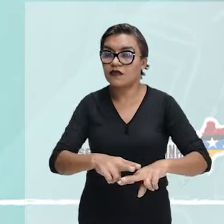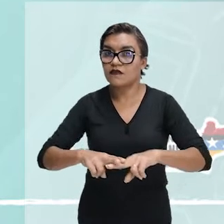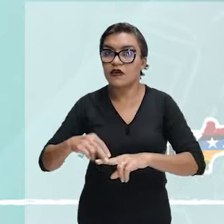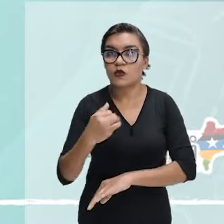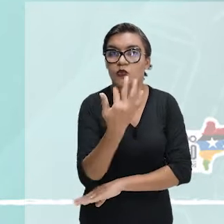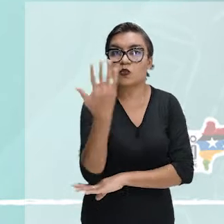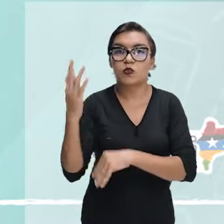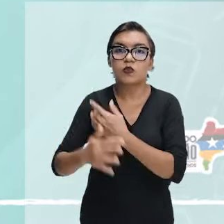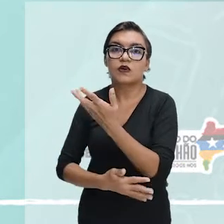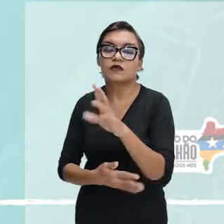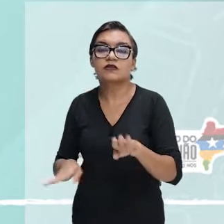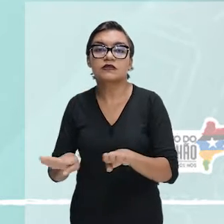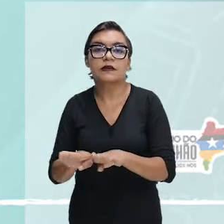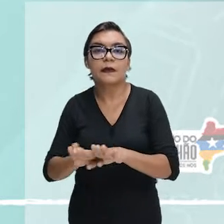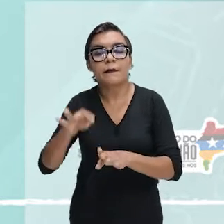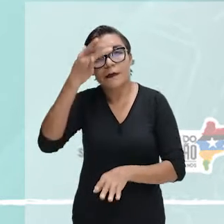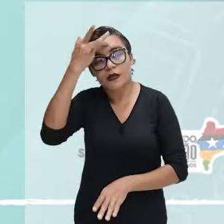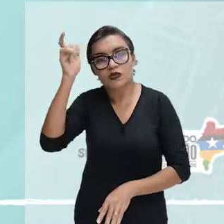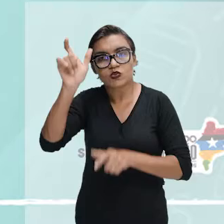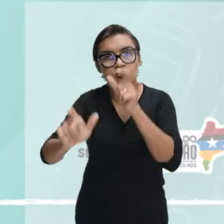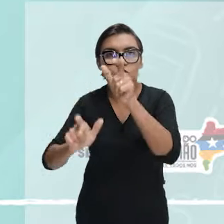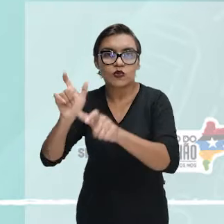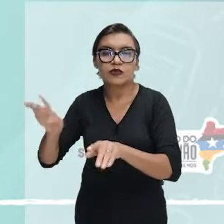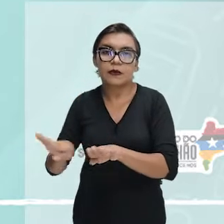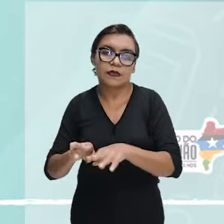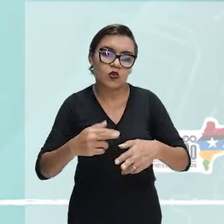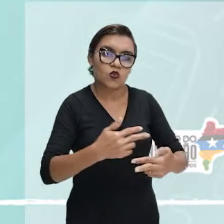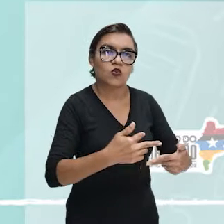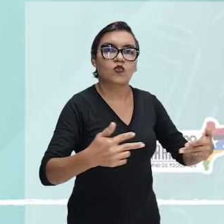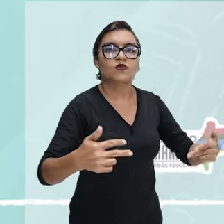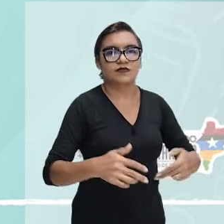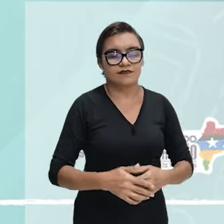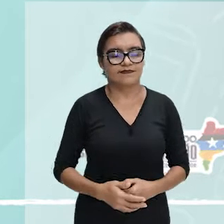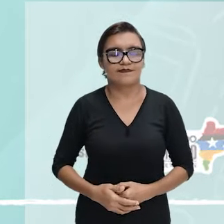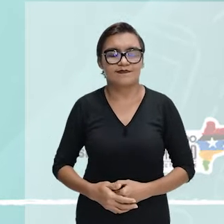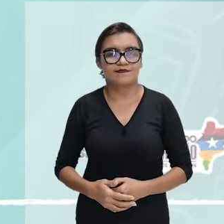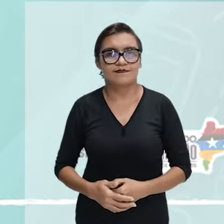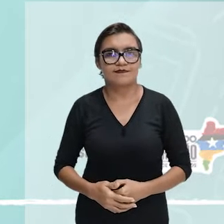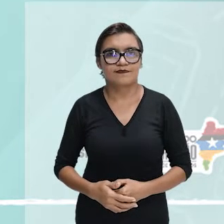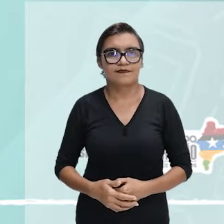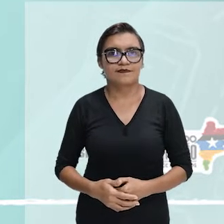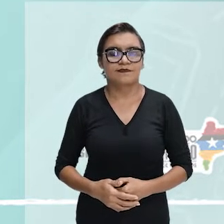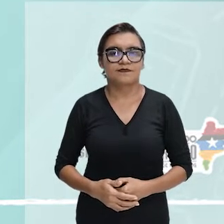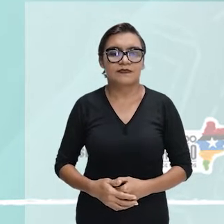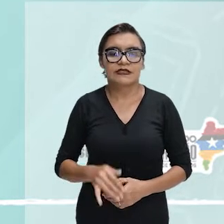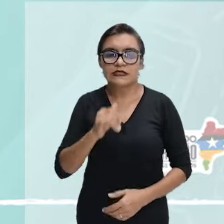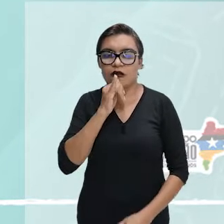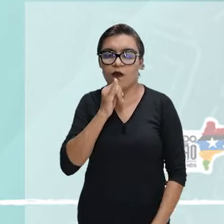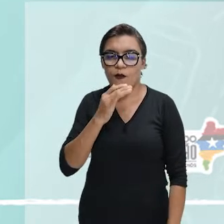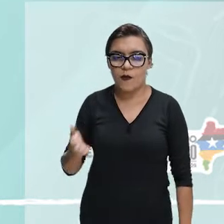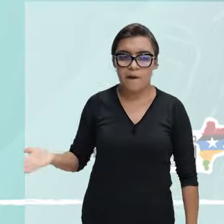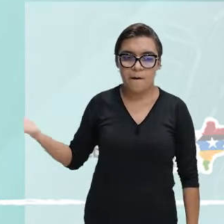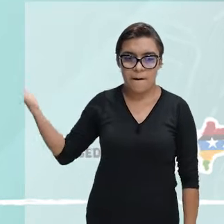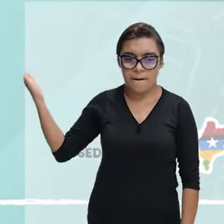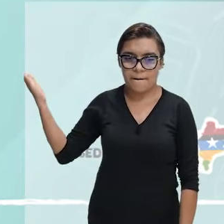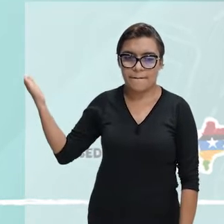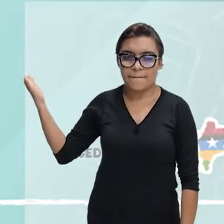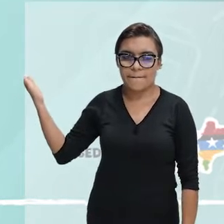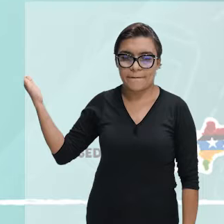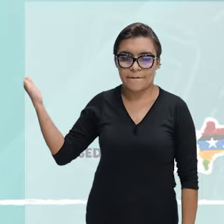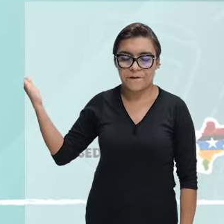de pessoas e coisas, personas e objetos. Então, ablandar-se,